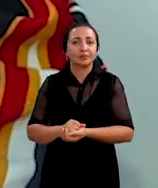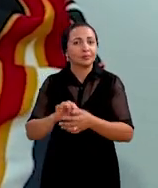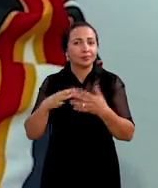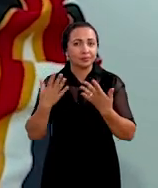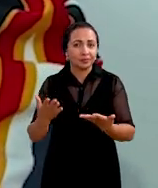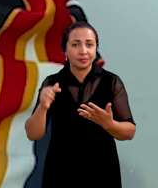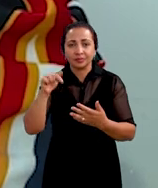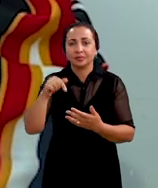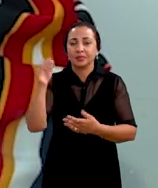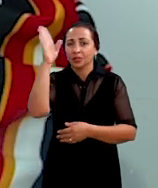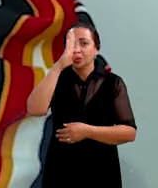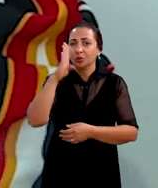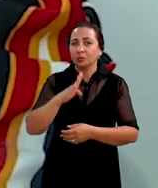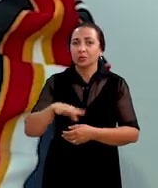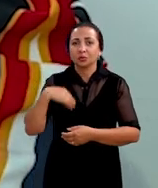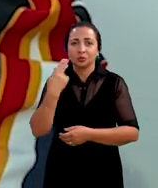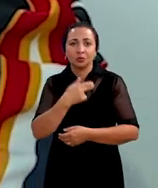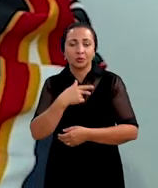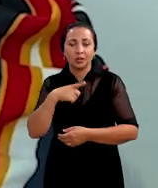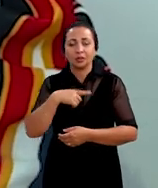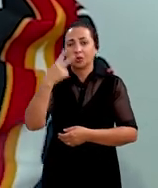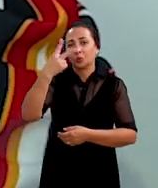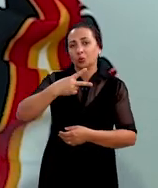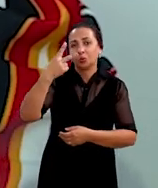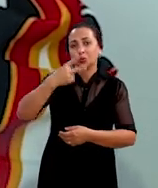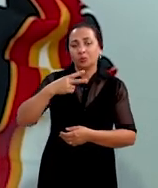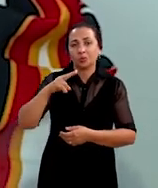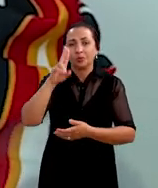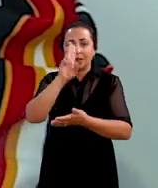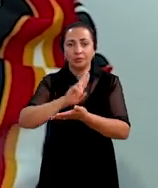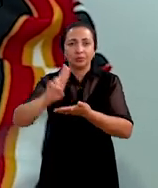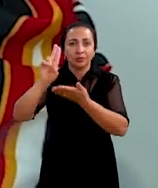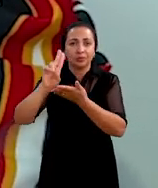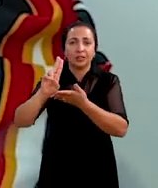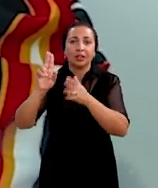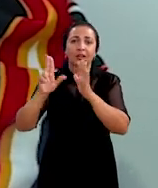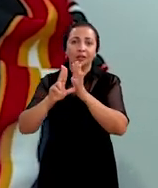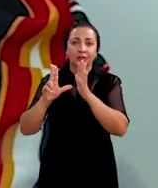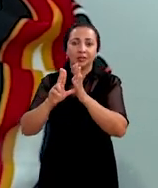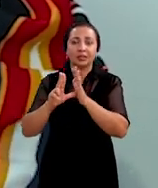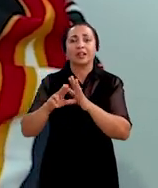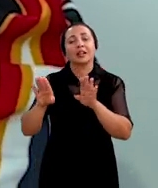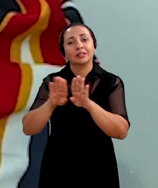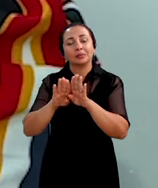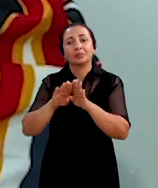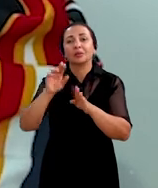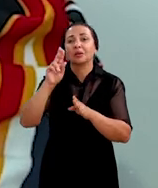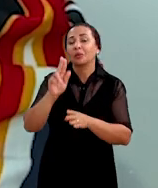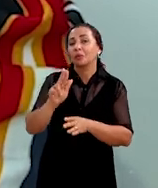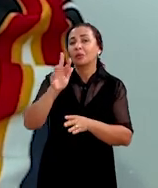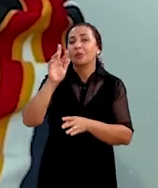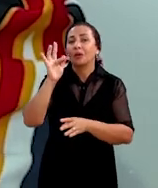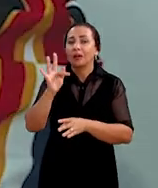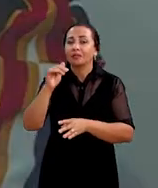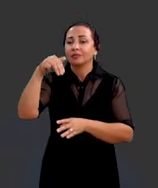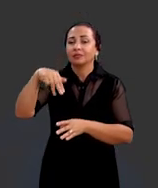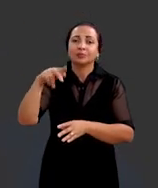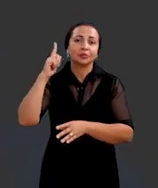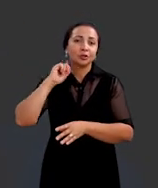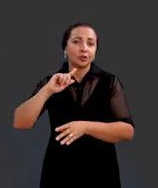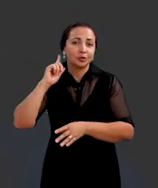filhos. Então, aqui no Brasil, né, nós somos duas universidades envolvidas, a UFRN e a UFMG,